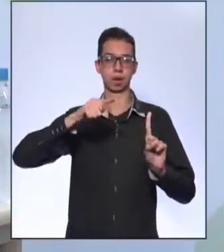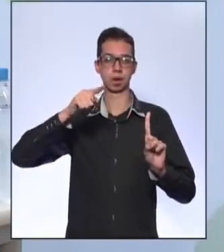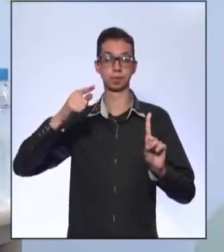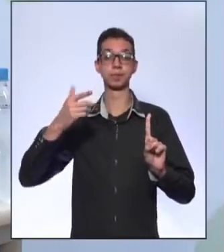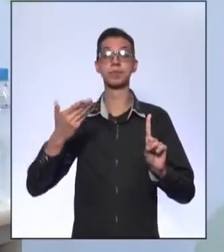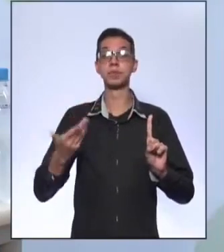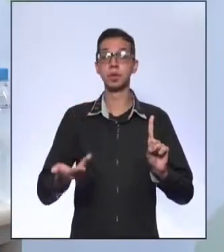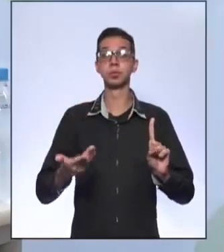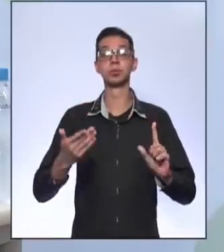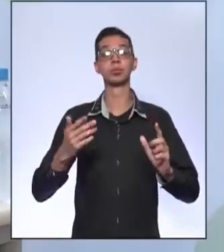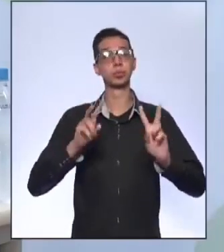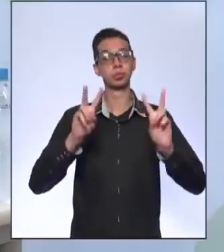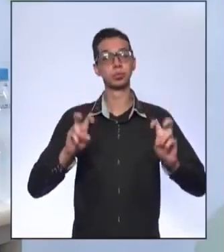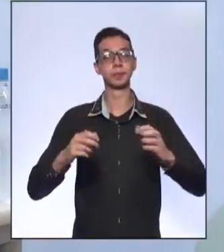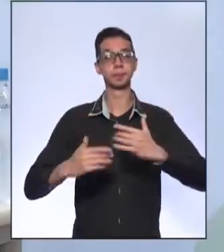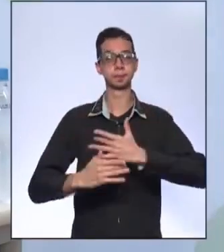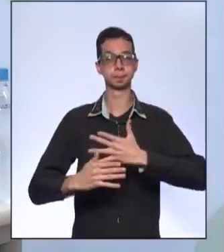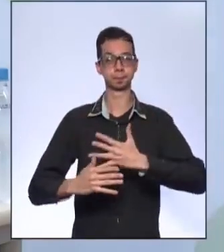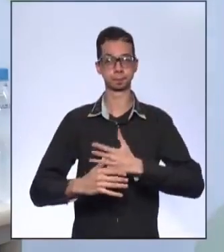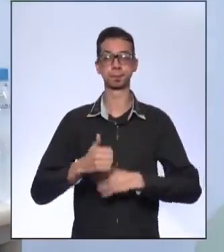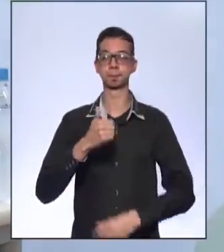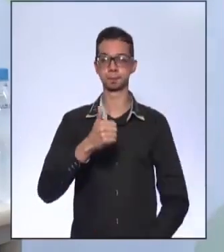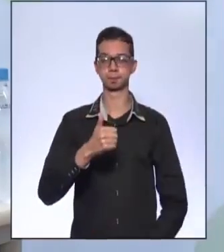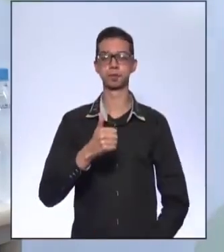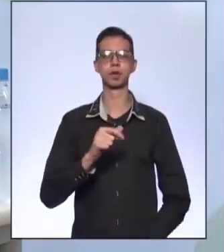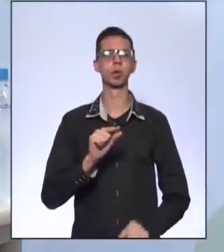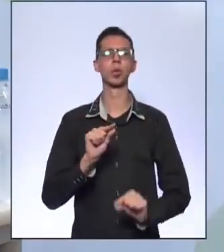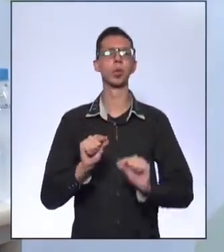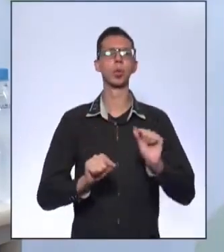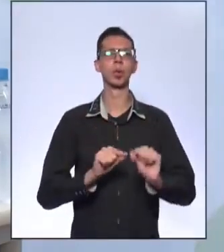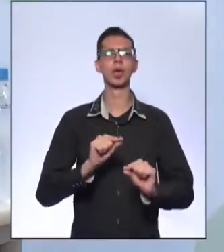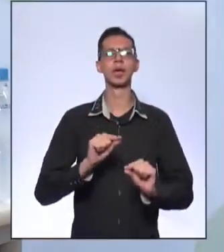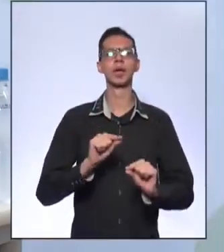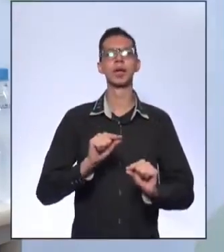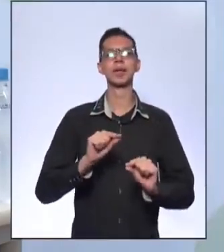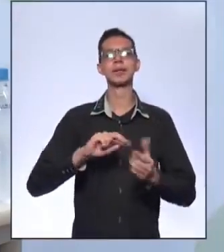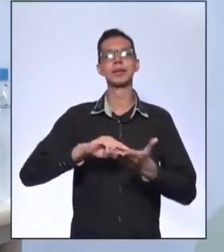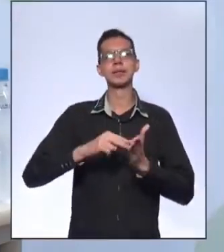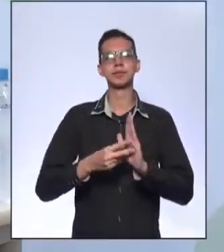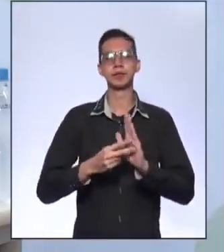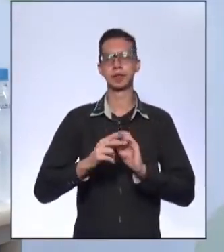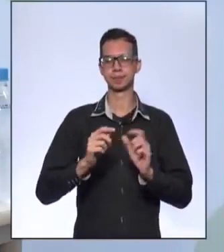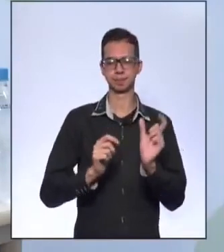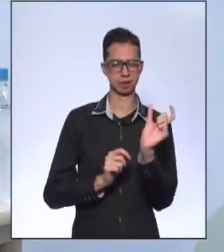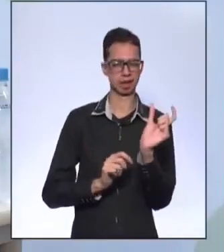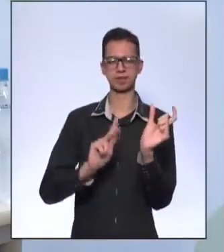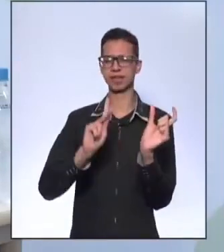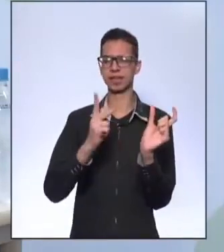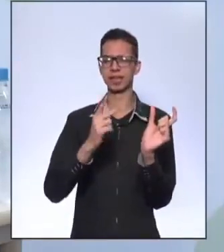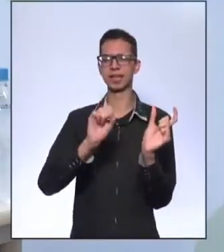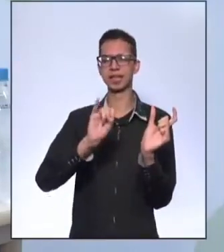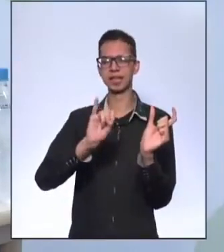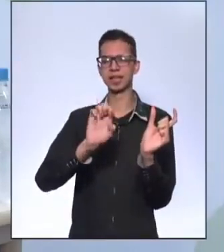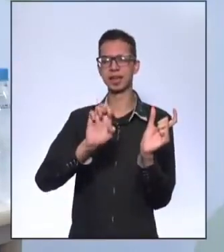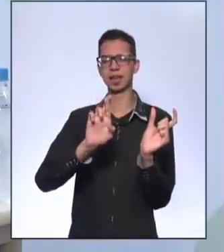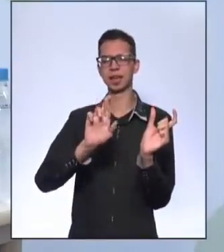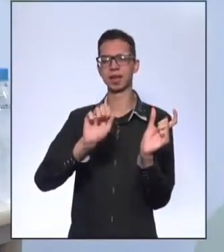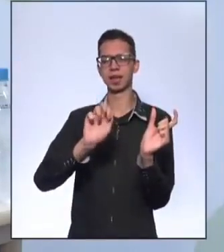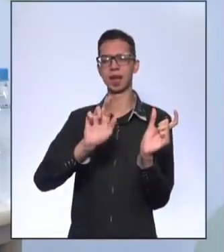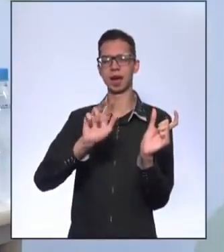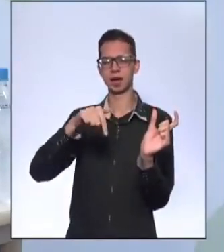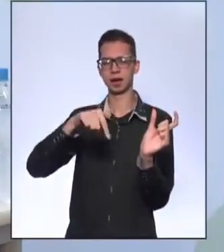muito a ver com e da urbanização a O que é uma hierarquia urbana não é a palavra aqui é uma palavra que